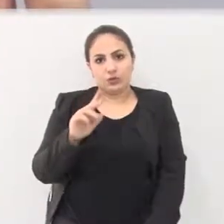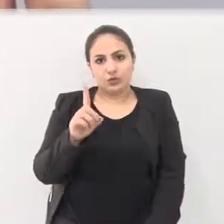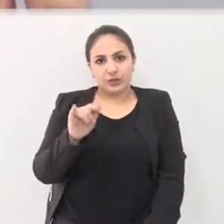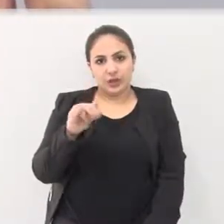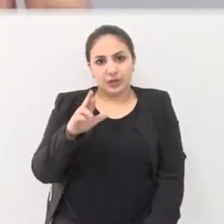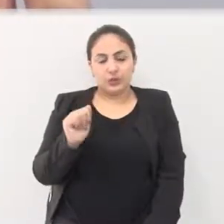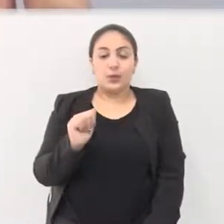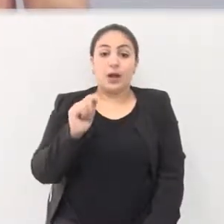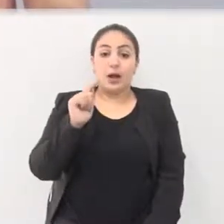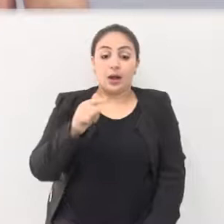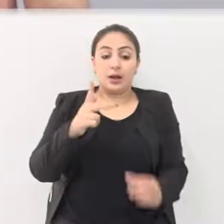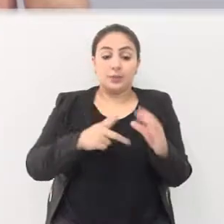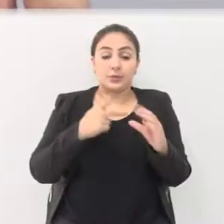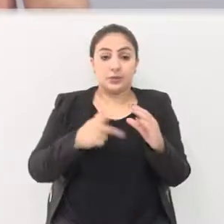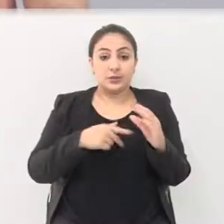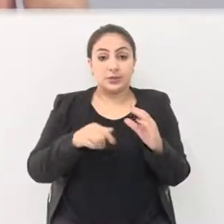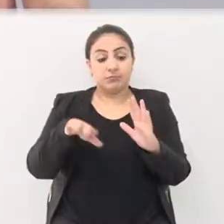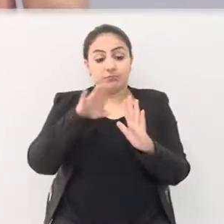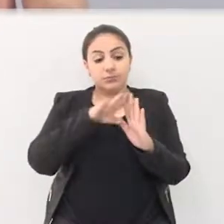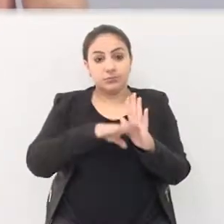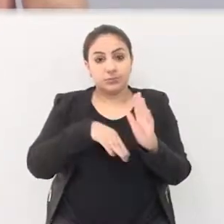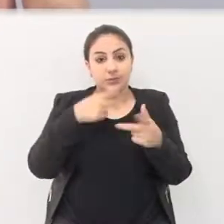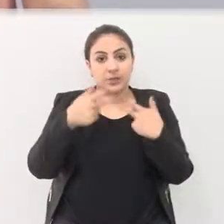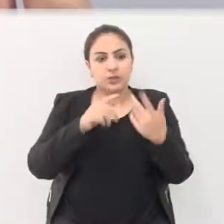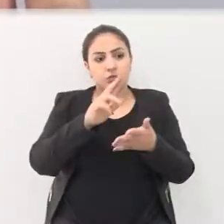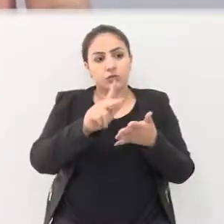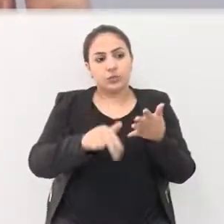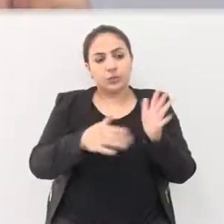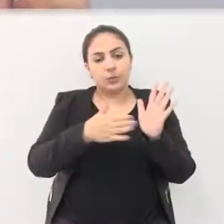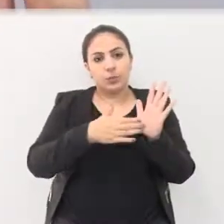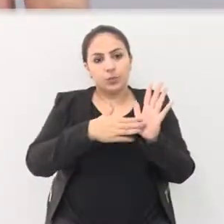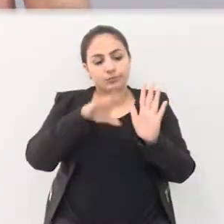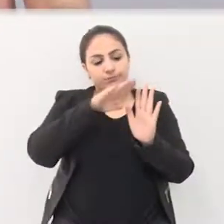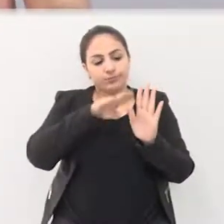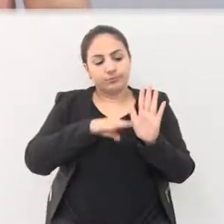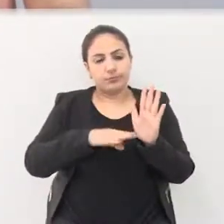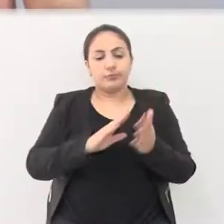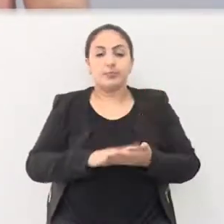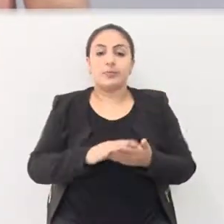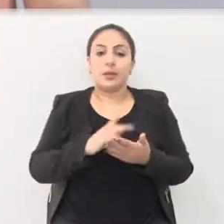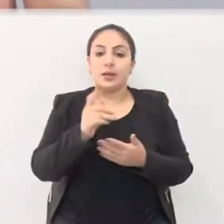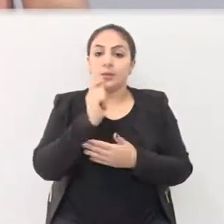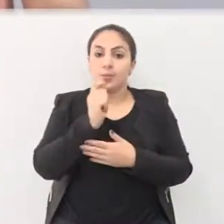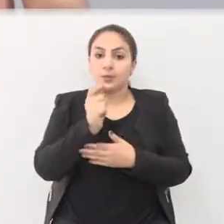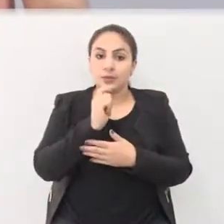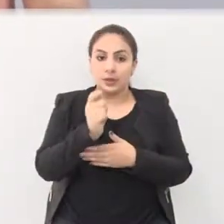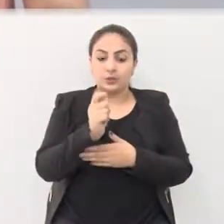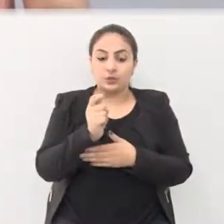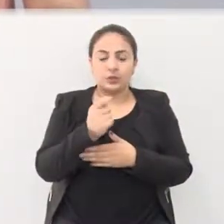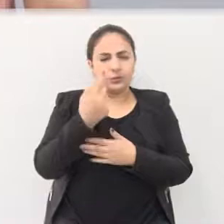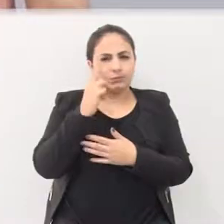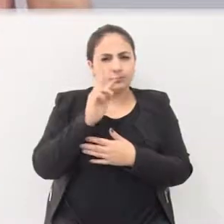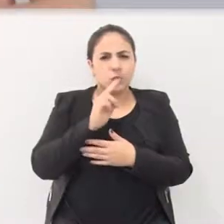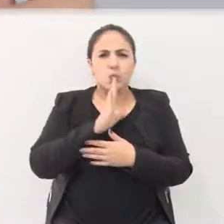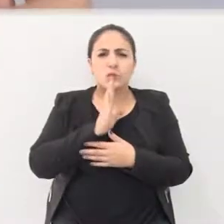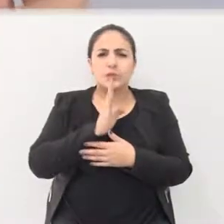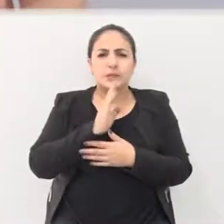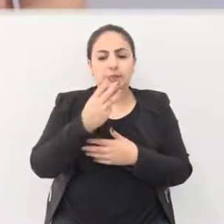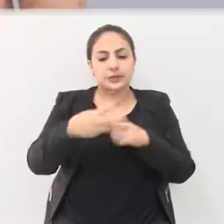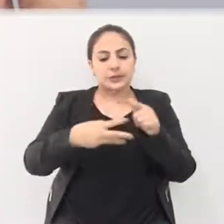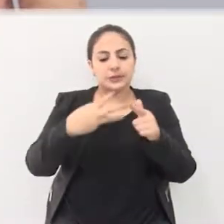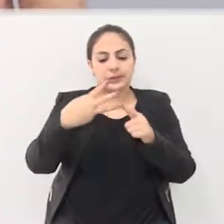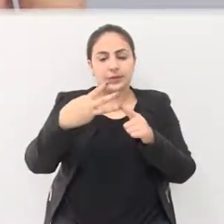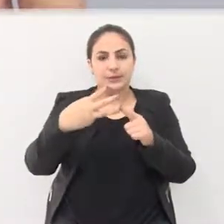aproximando, a Câmara de Vereadores está colocando na ordem do dia inúmeras proposições. Na reportagem a seguir, você